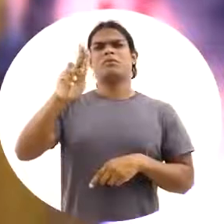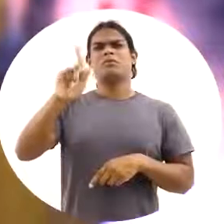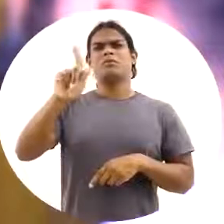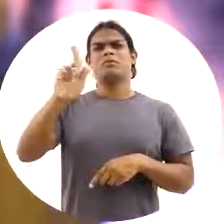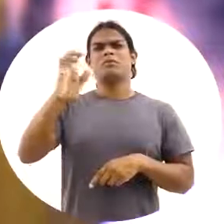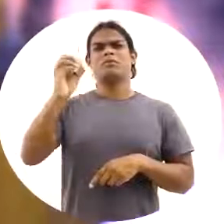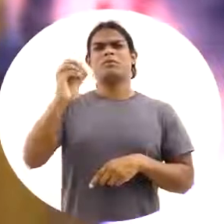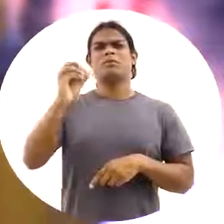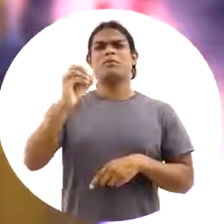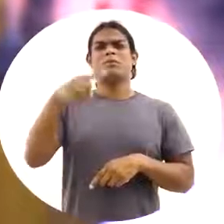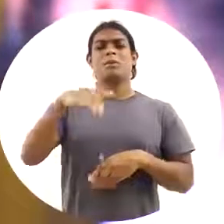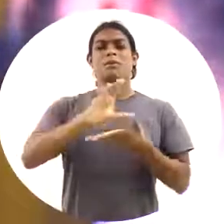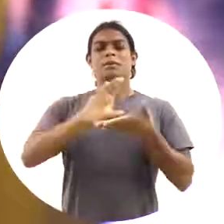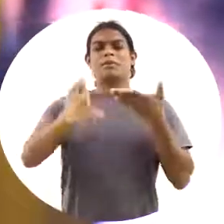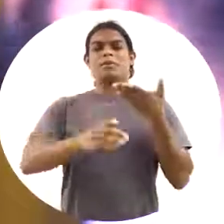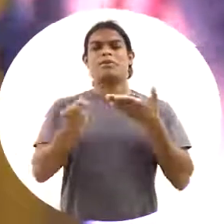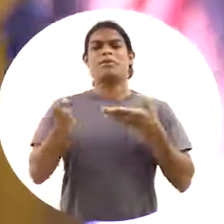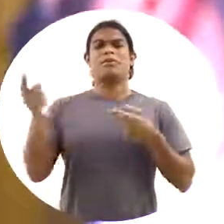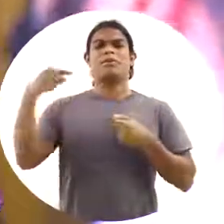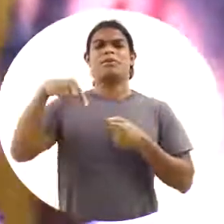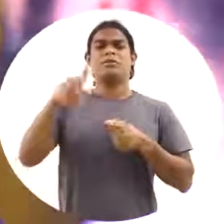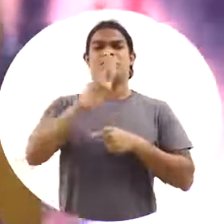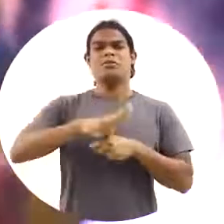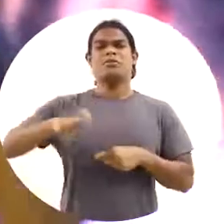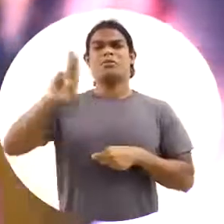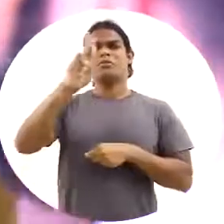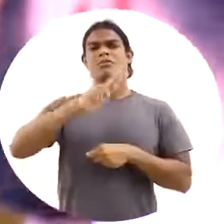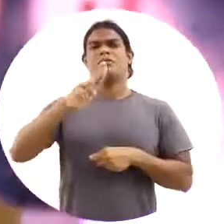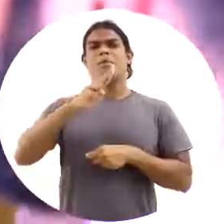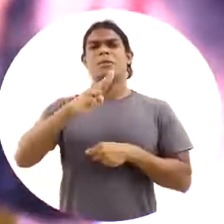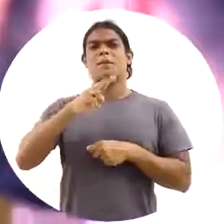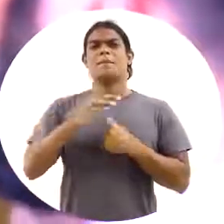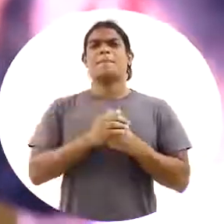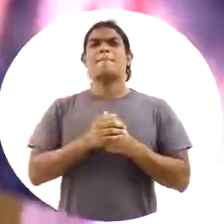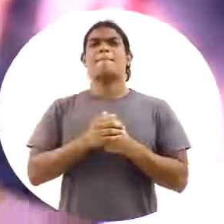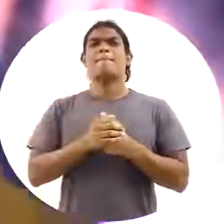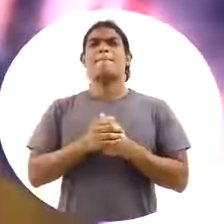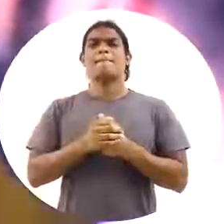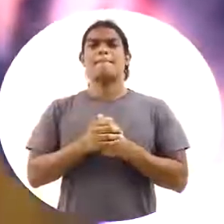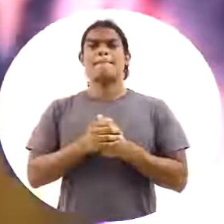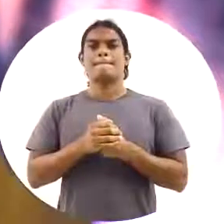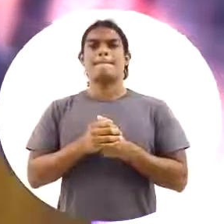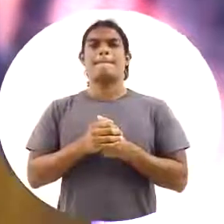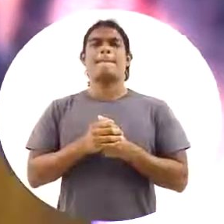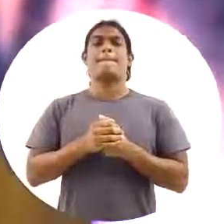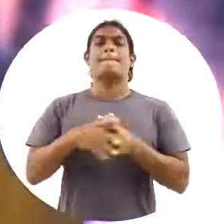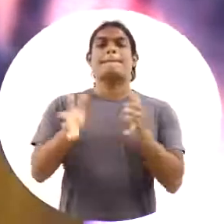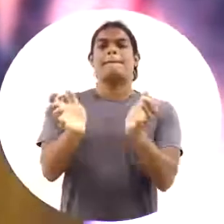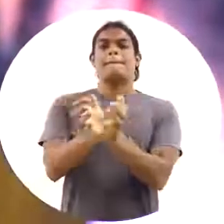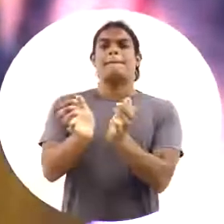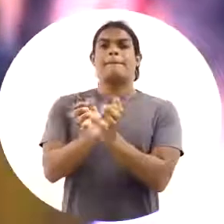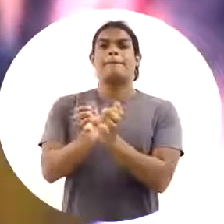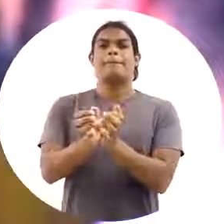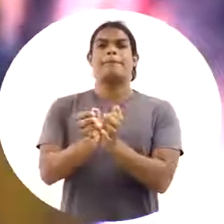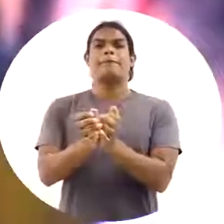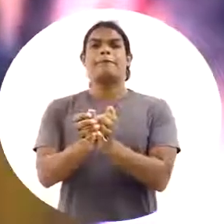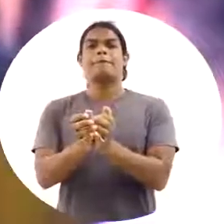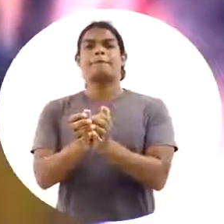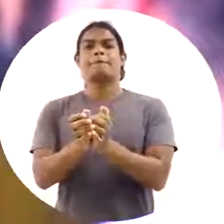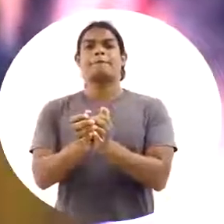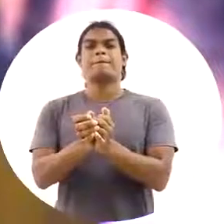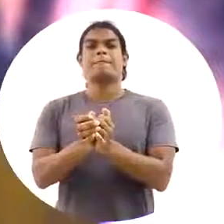para a construção de algum equipamento que a comunidade desejasse. Então eles internamente viram que uma escola